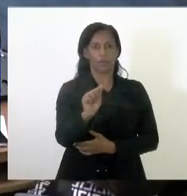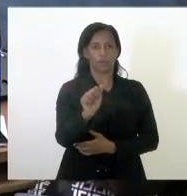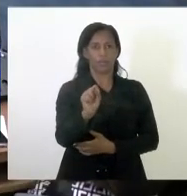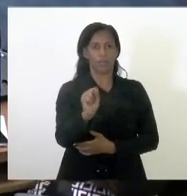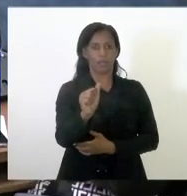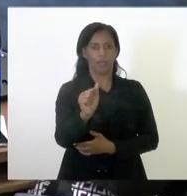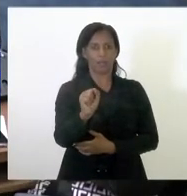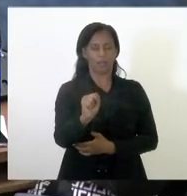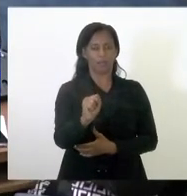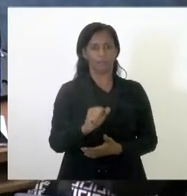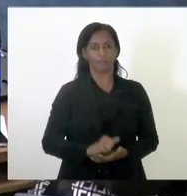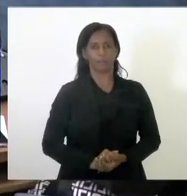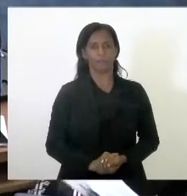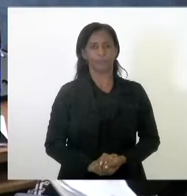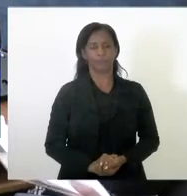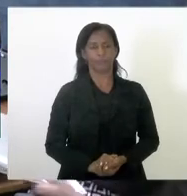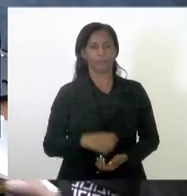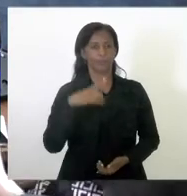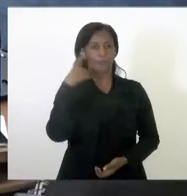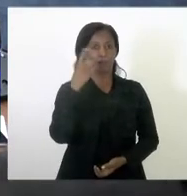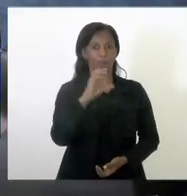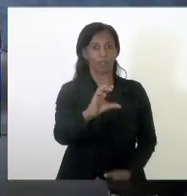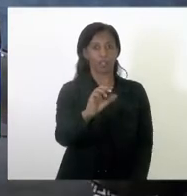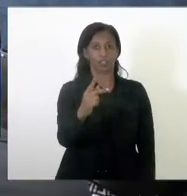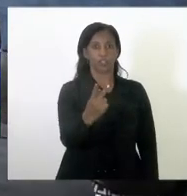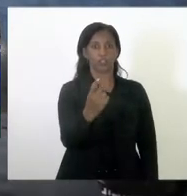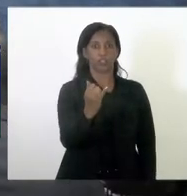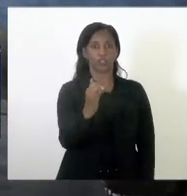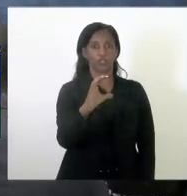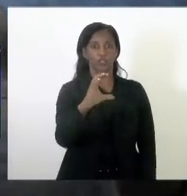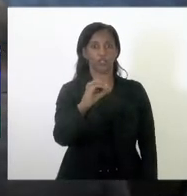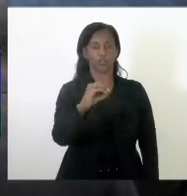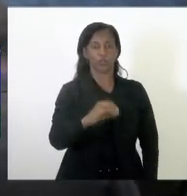Deputado Valdo Ceasa. Deputado Chico Machado.